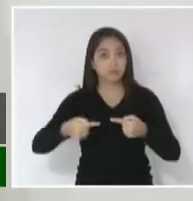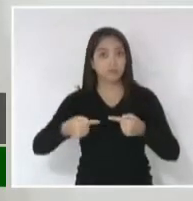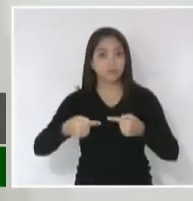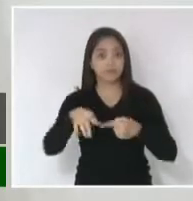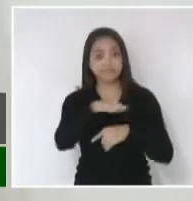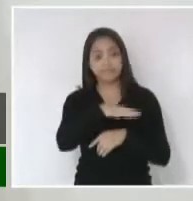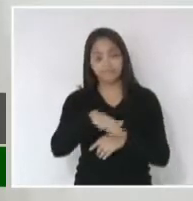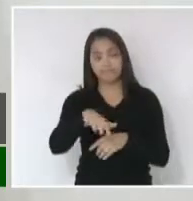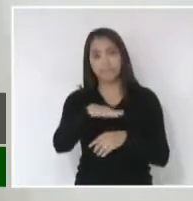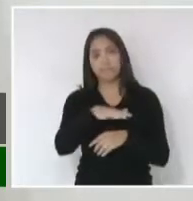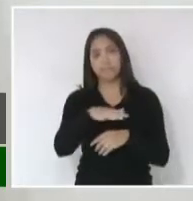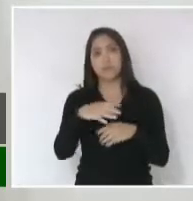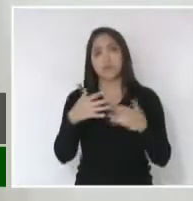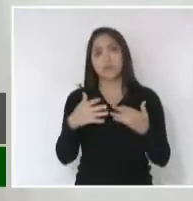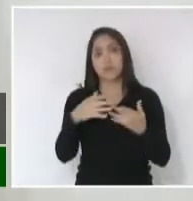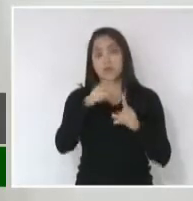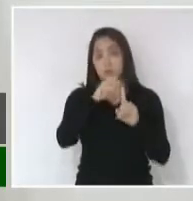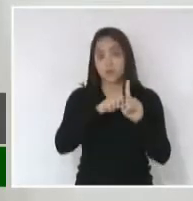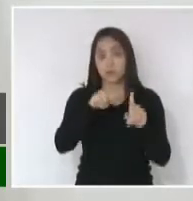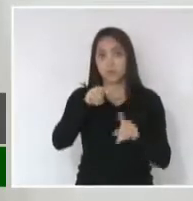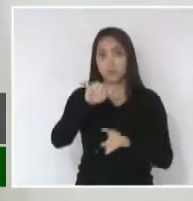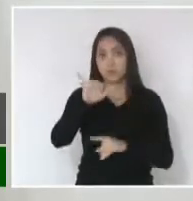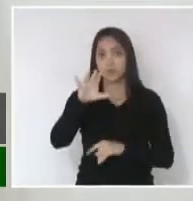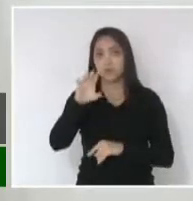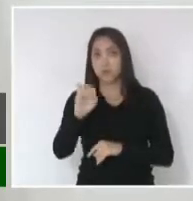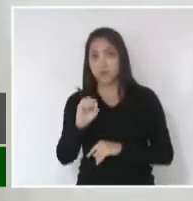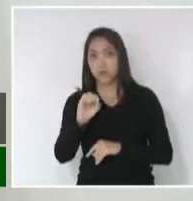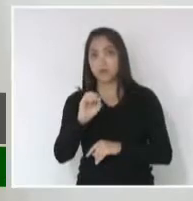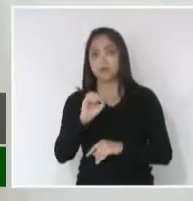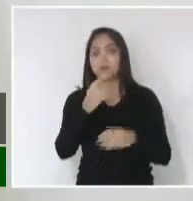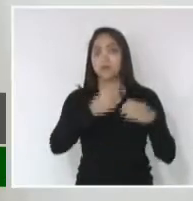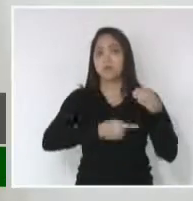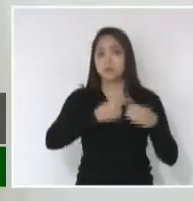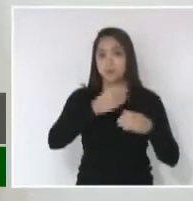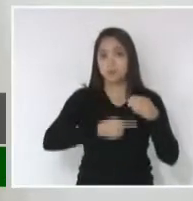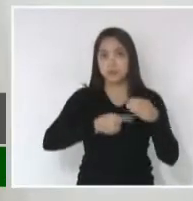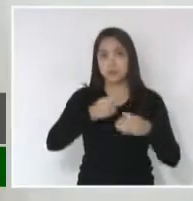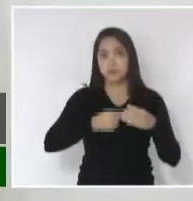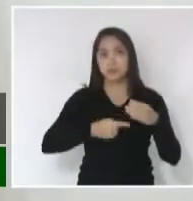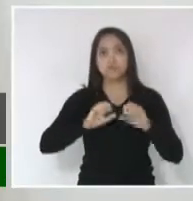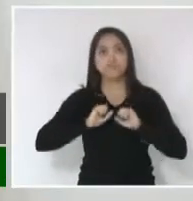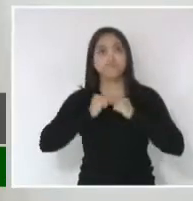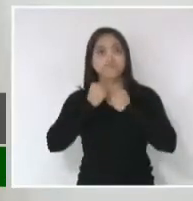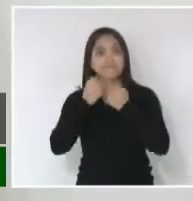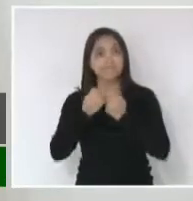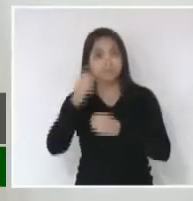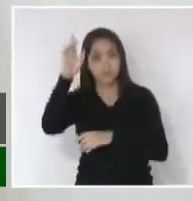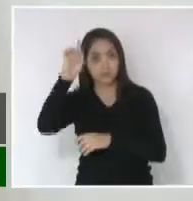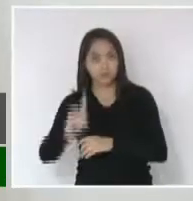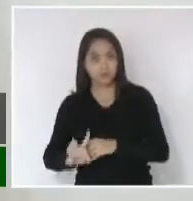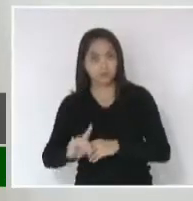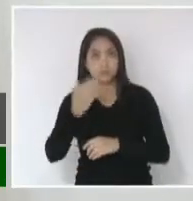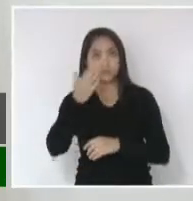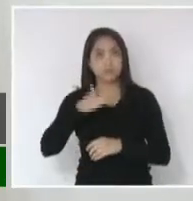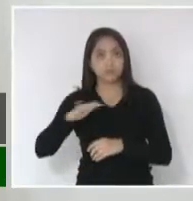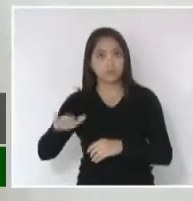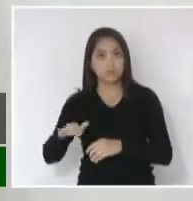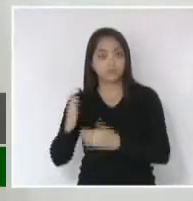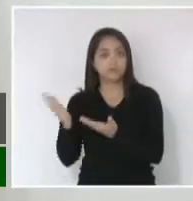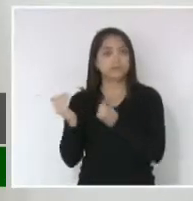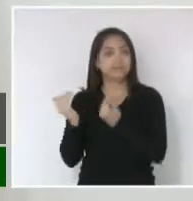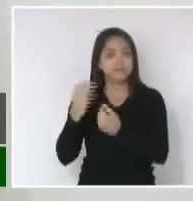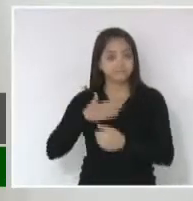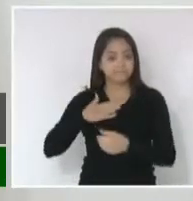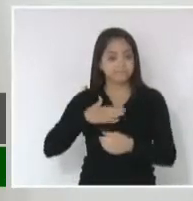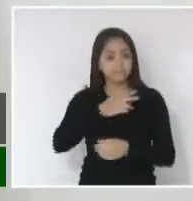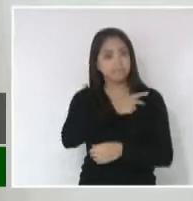setor. Em maio, a Comissão de Defesa dos Direitos da Criança e do Adolescente, a qual presido, tive a honra